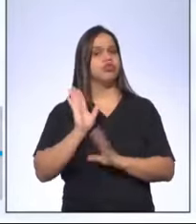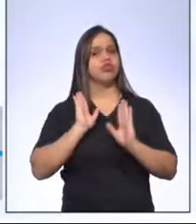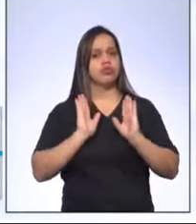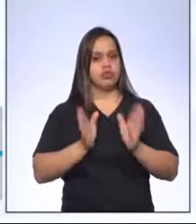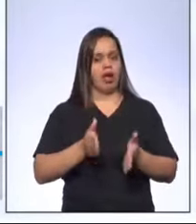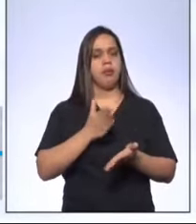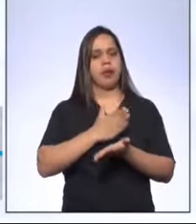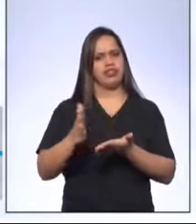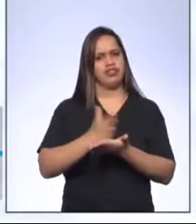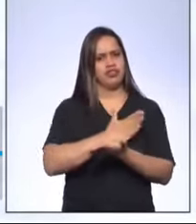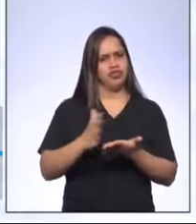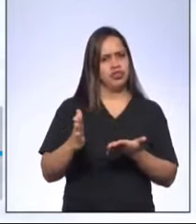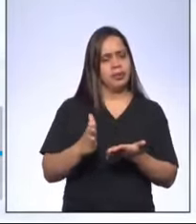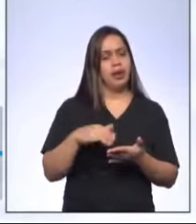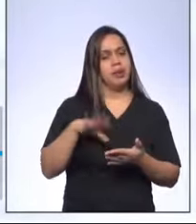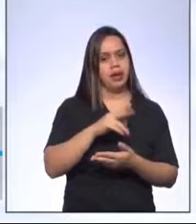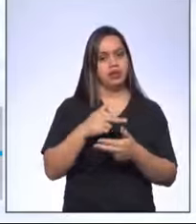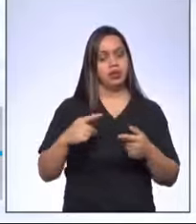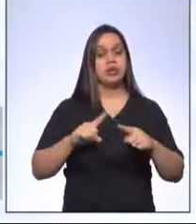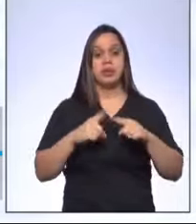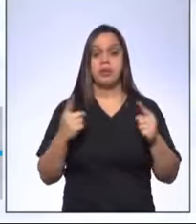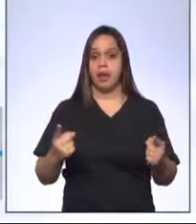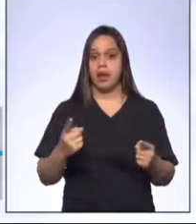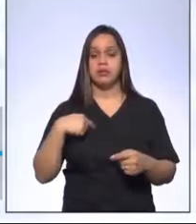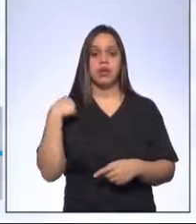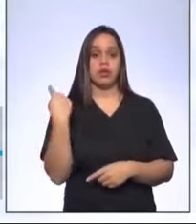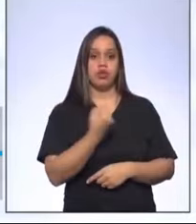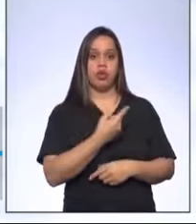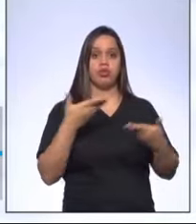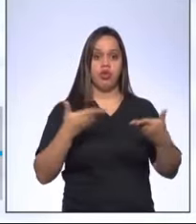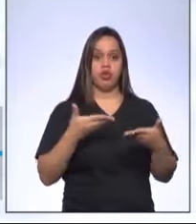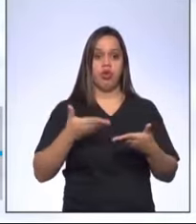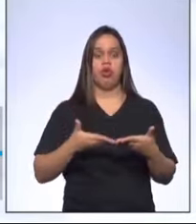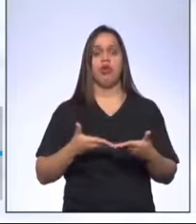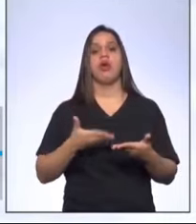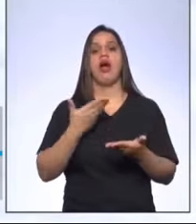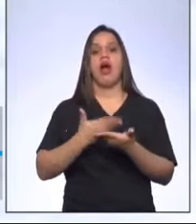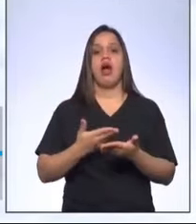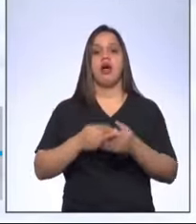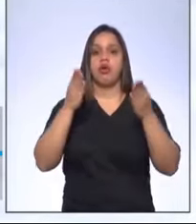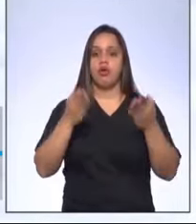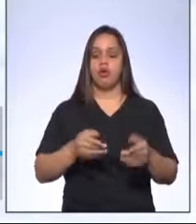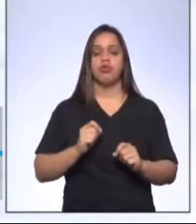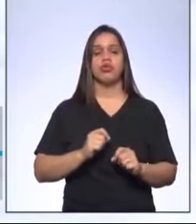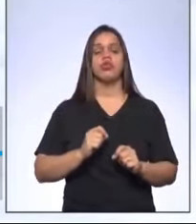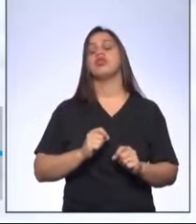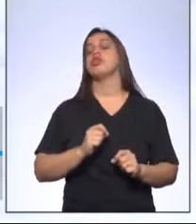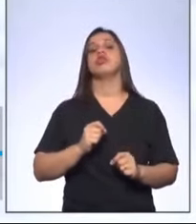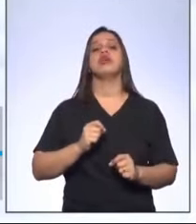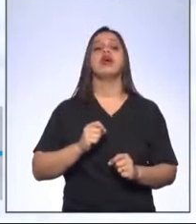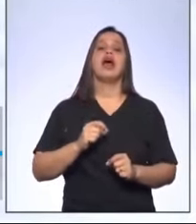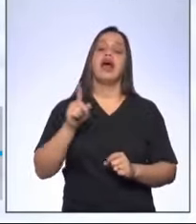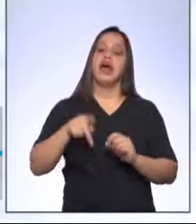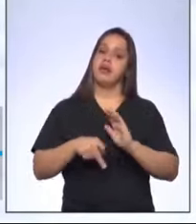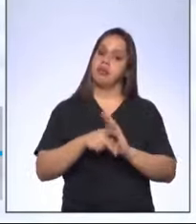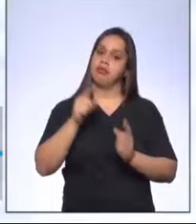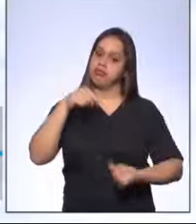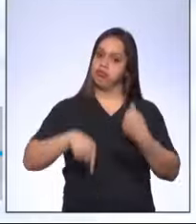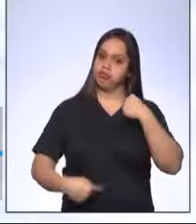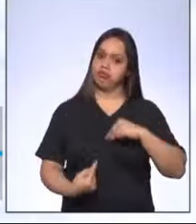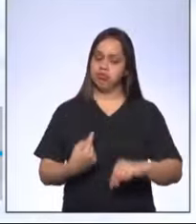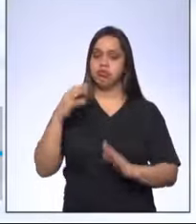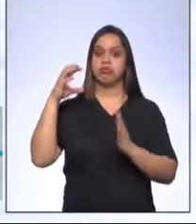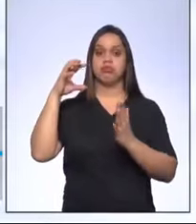mais coisas, mas para o nosso nível aqui a gente entender sistema nervoso central, sistema nervoso periférico e o sistema